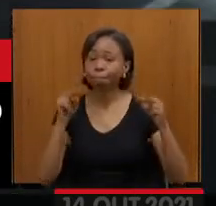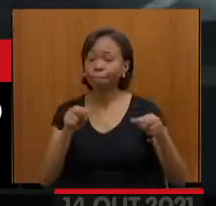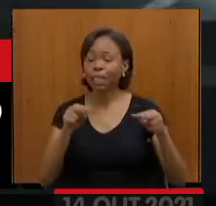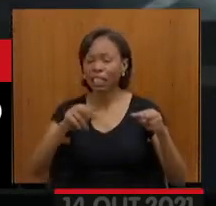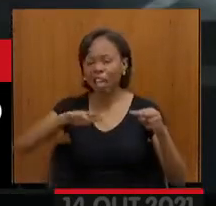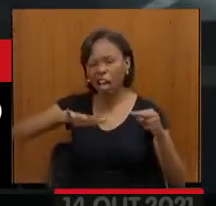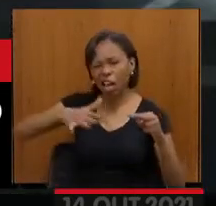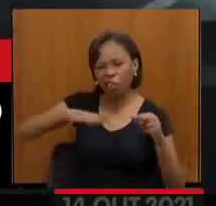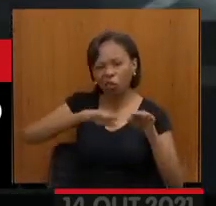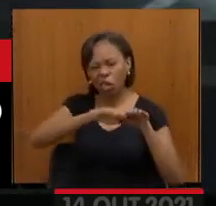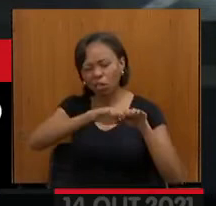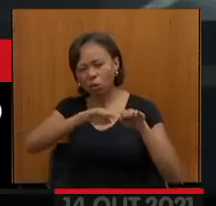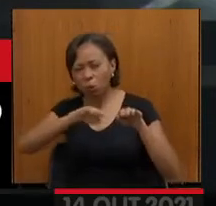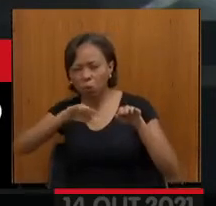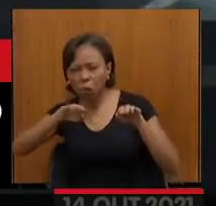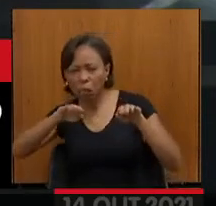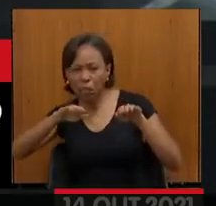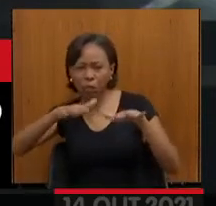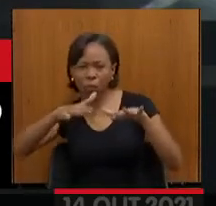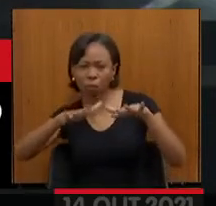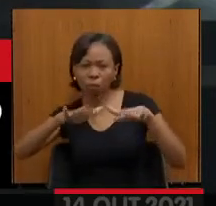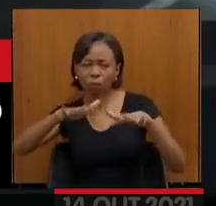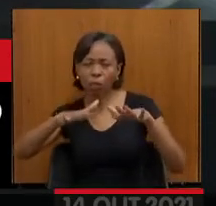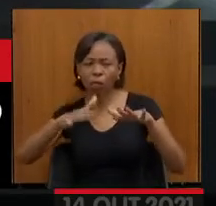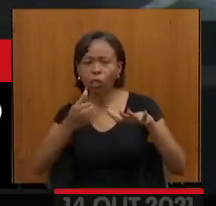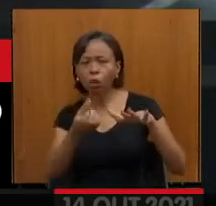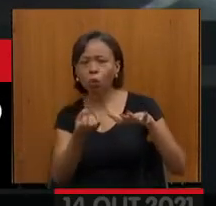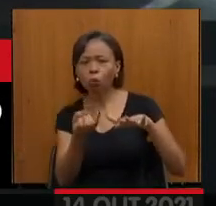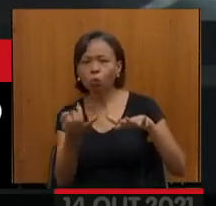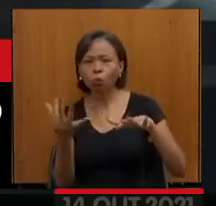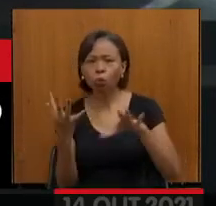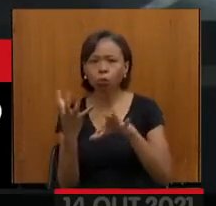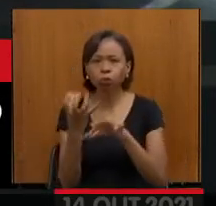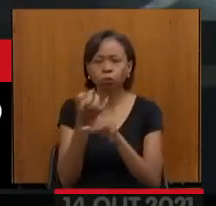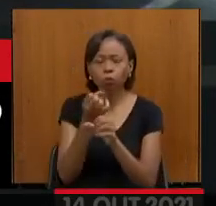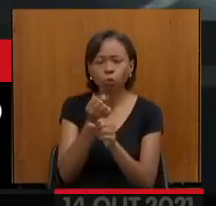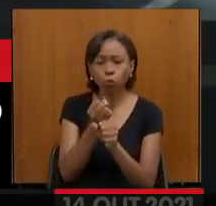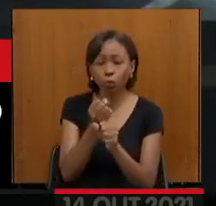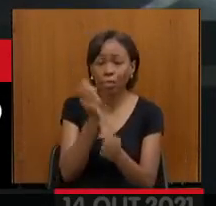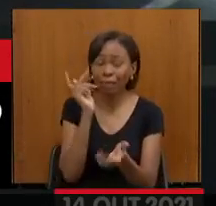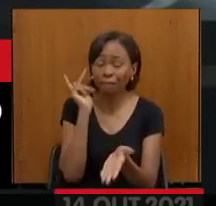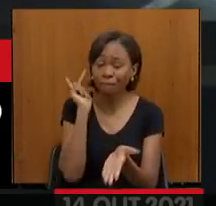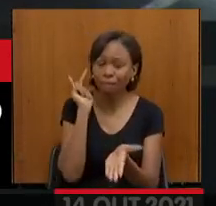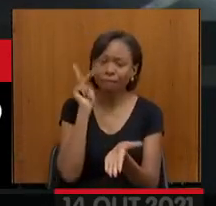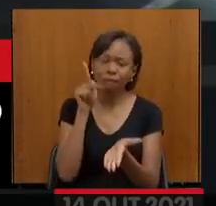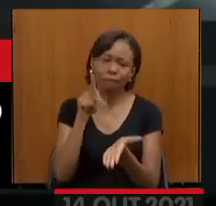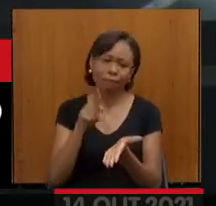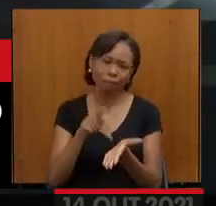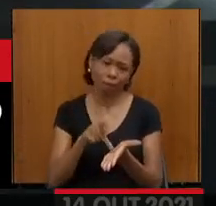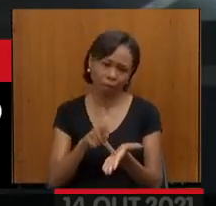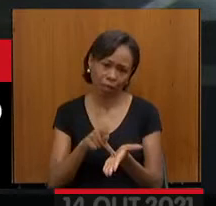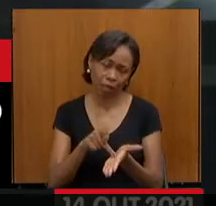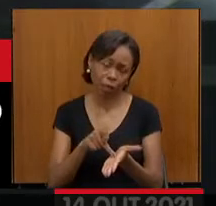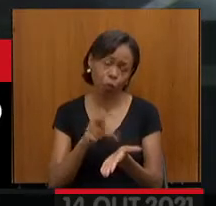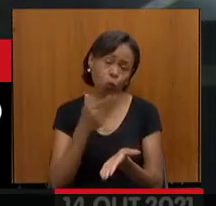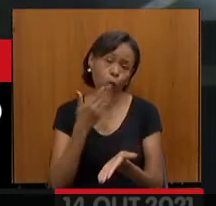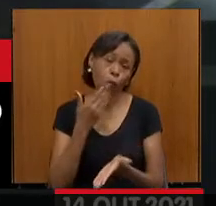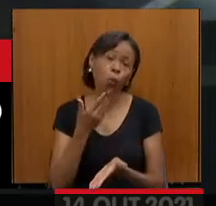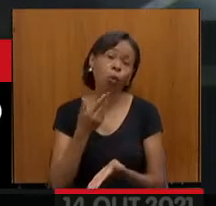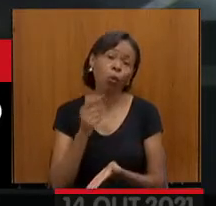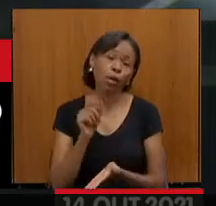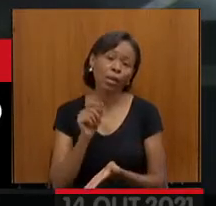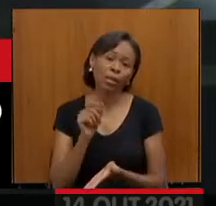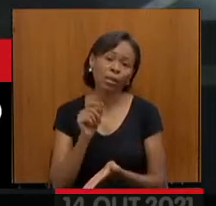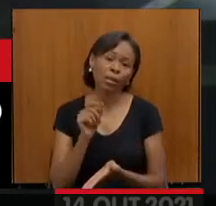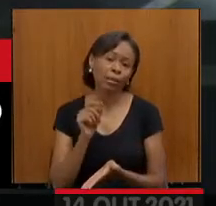é uma média de números que são verdadeiramente, esses sim, completamente